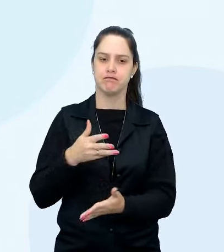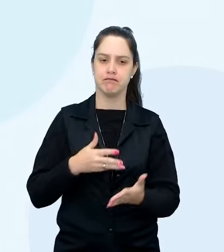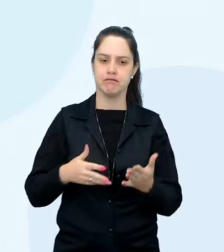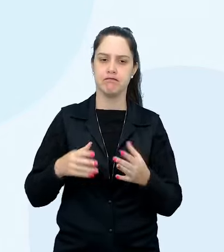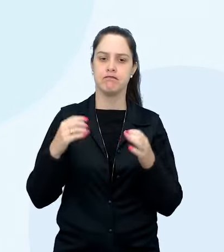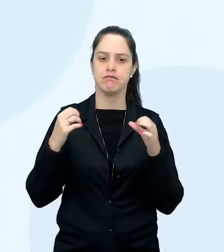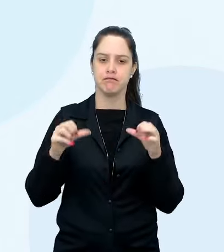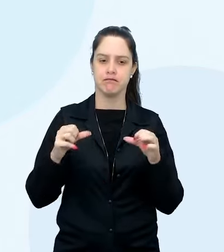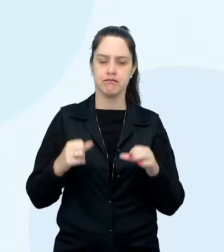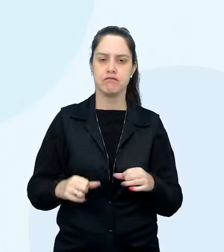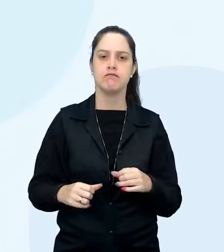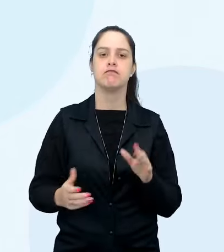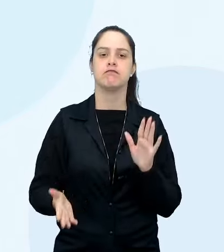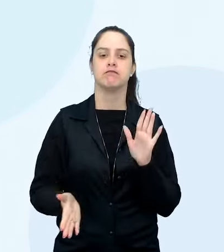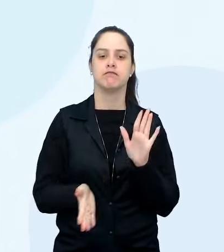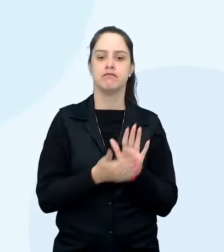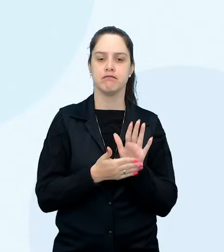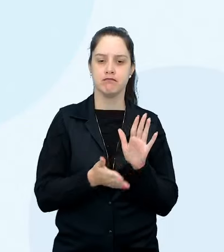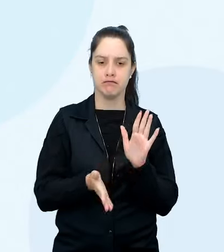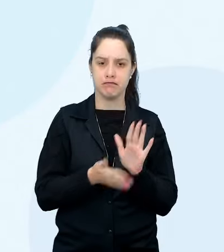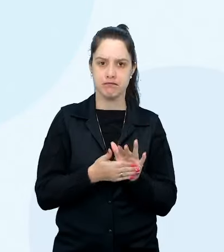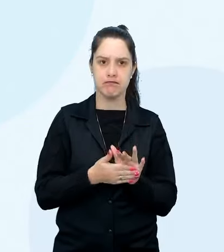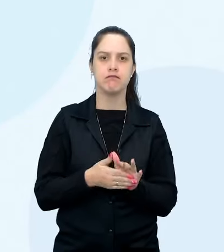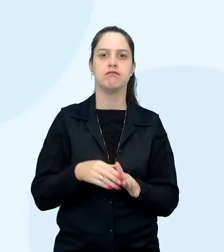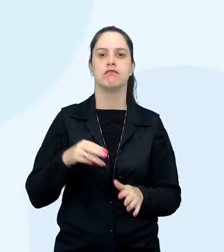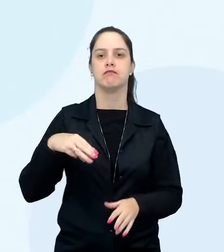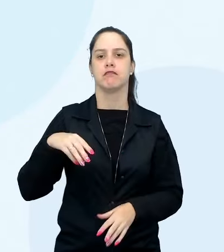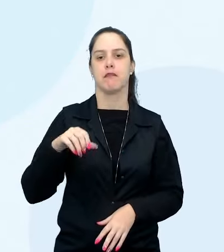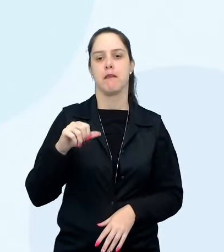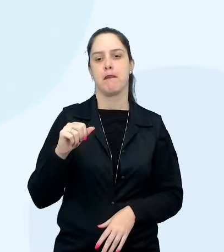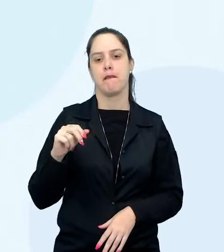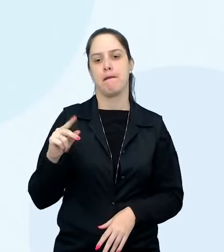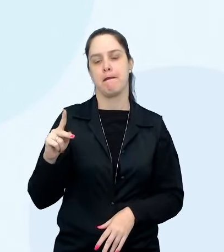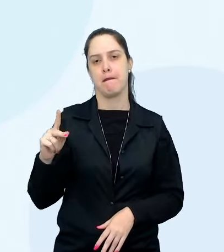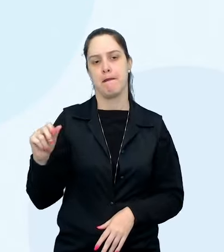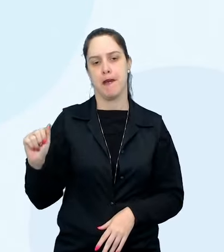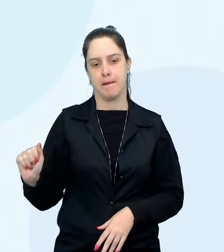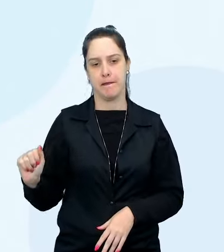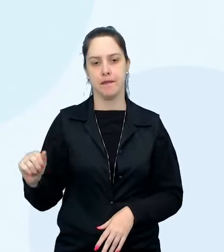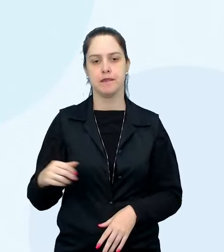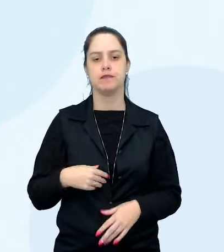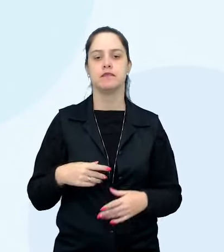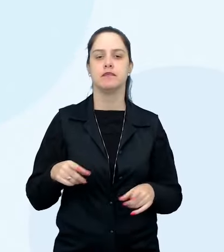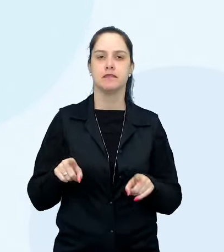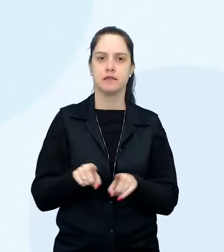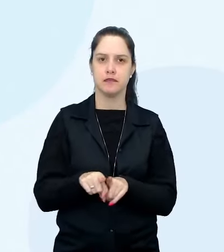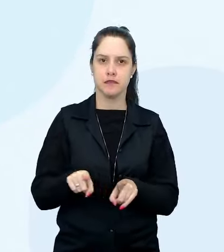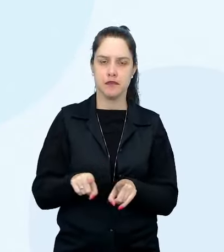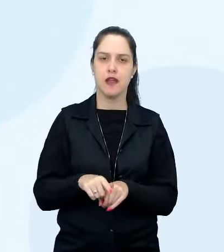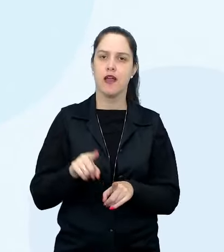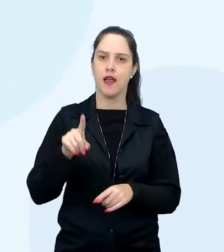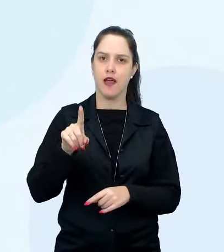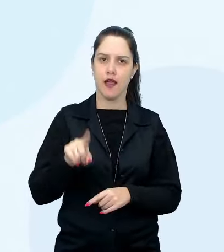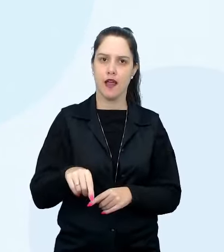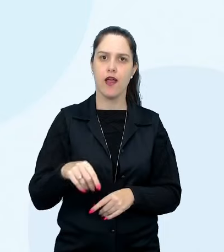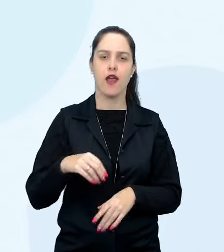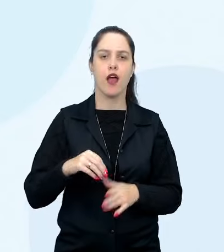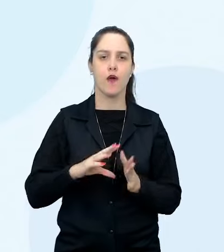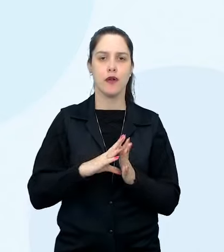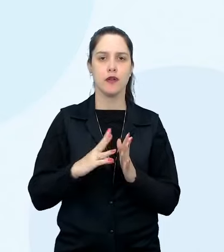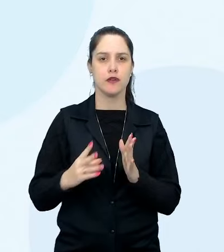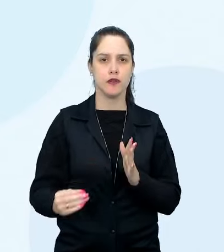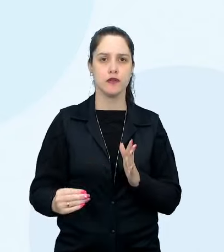integrações e avaliações foram propostas no mapa. E o mapa, lembrando que é a unidade curricular